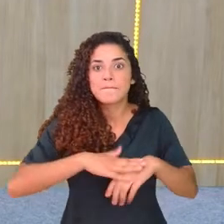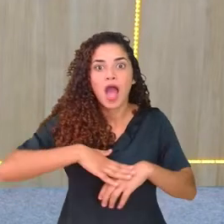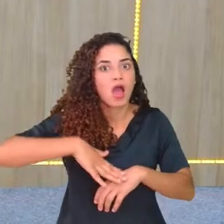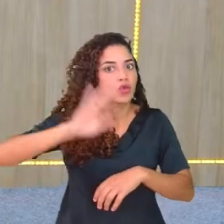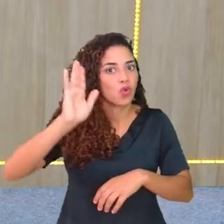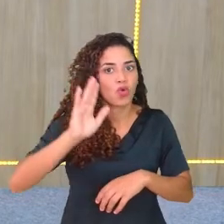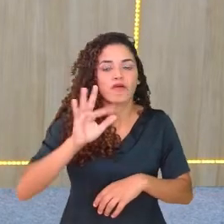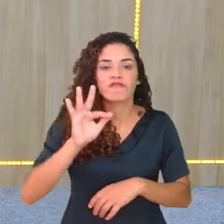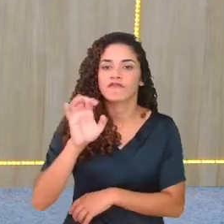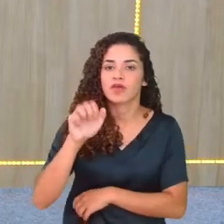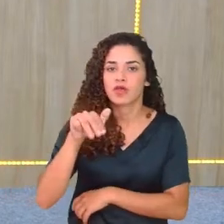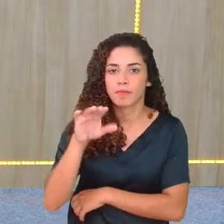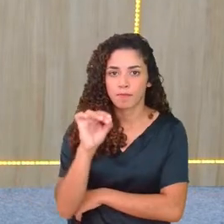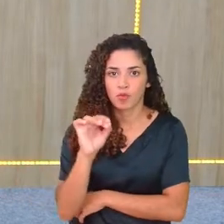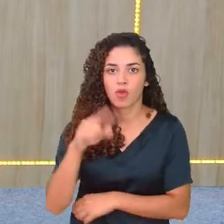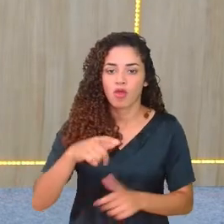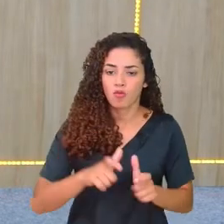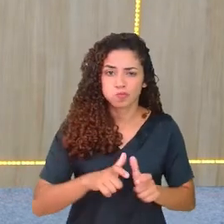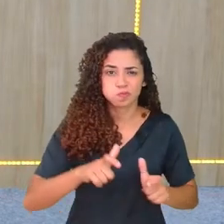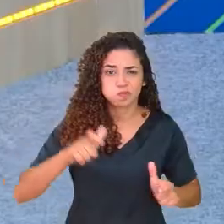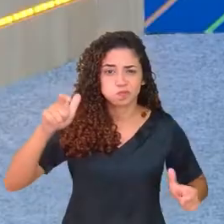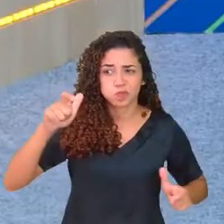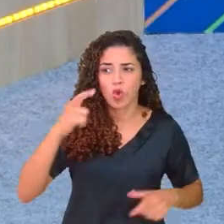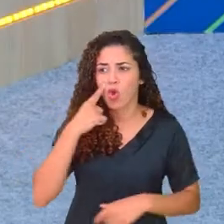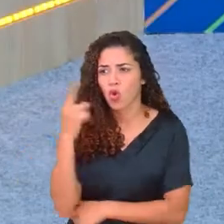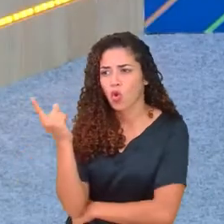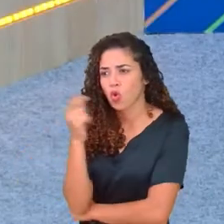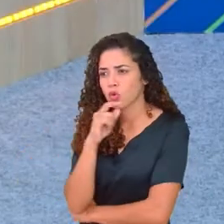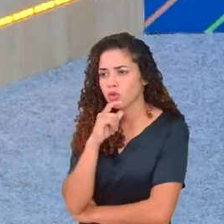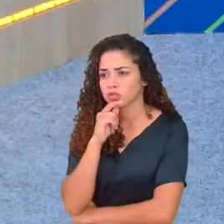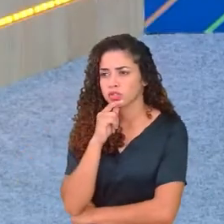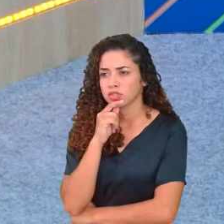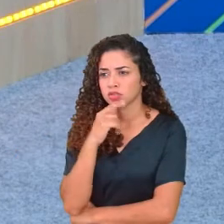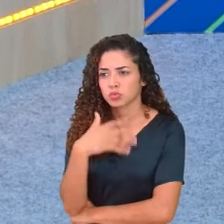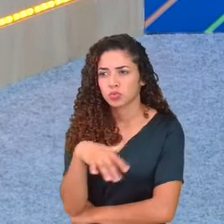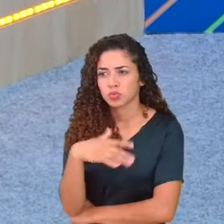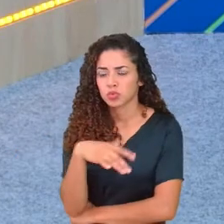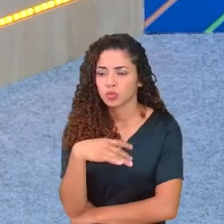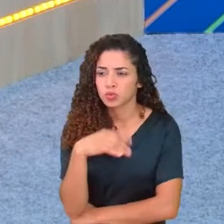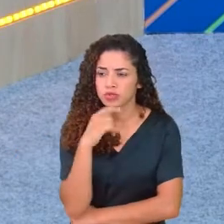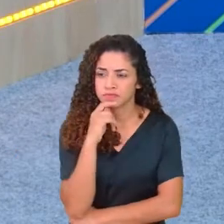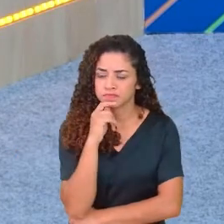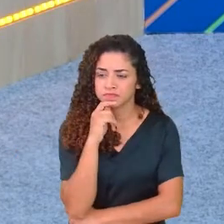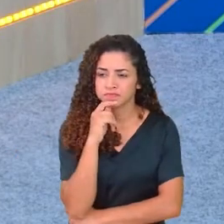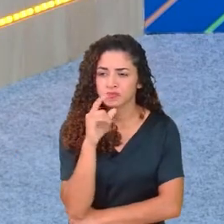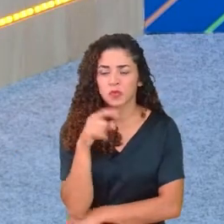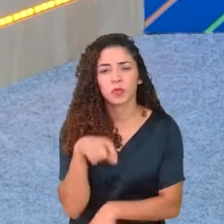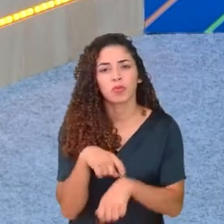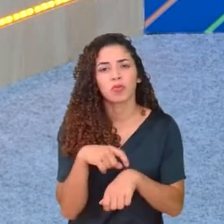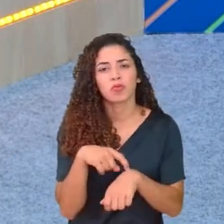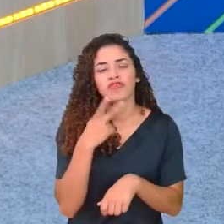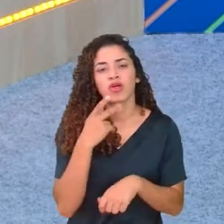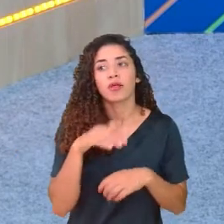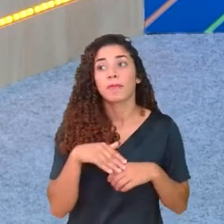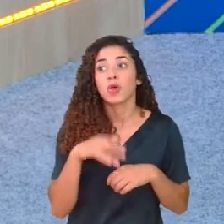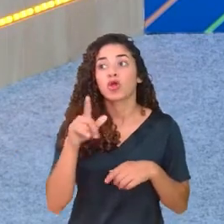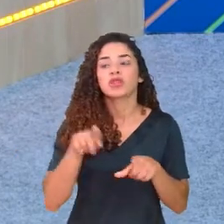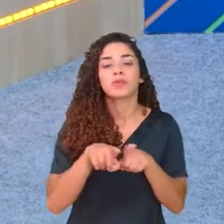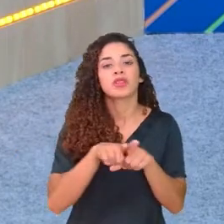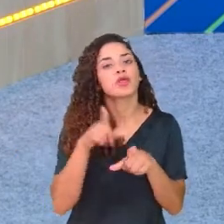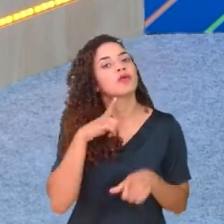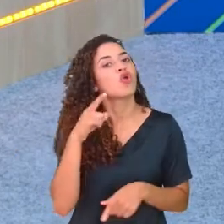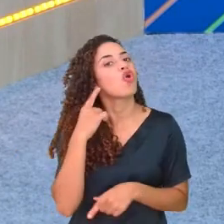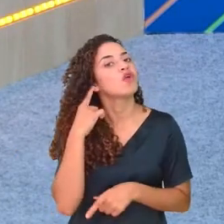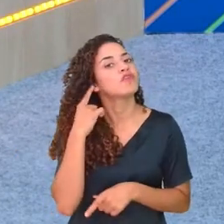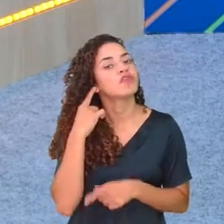do fêmur, então bem longo, toda a nossa coxa. E quando eu falo do maior, a gente vai falar do ouvido, aí eu